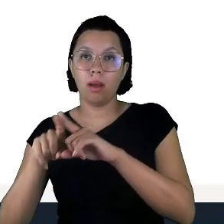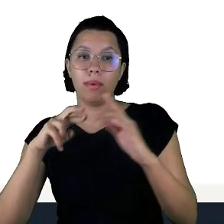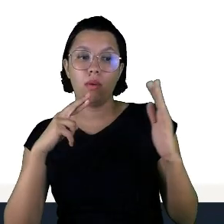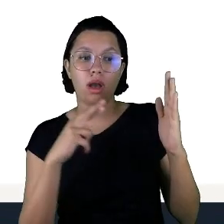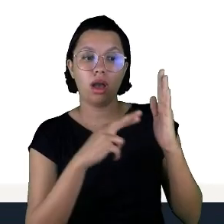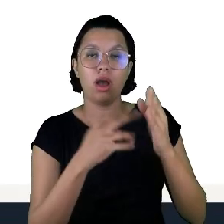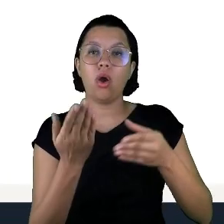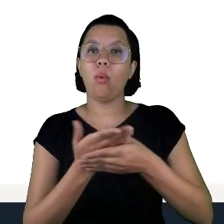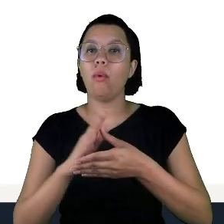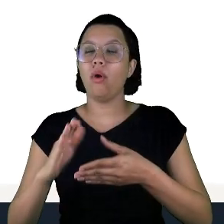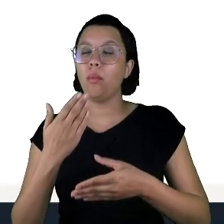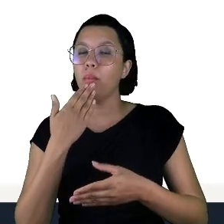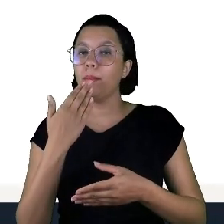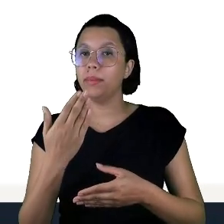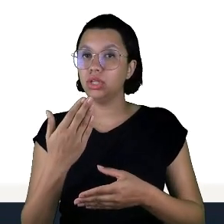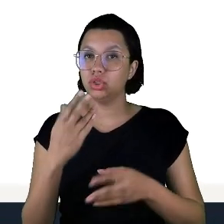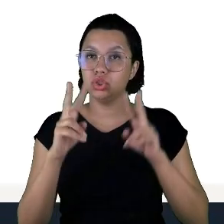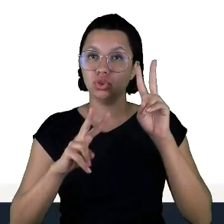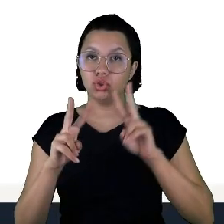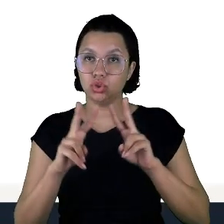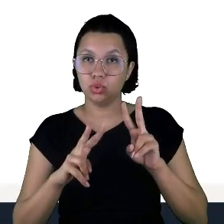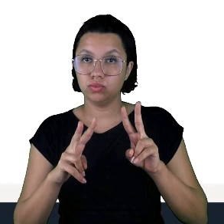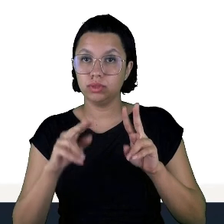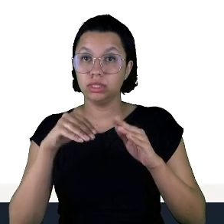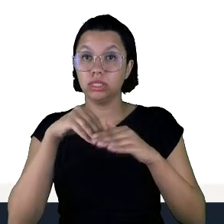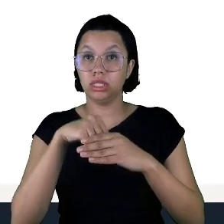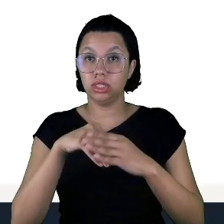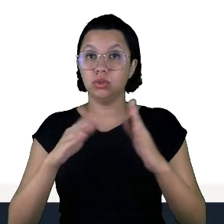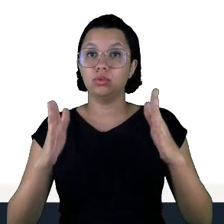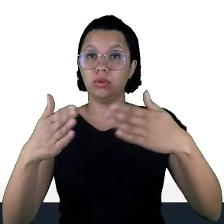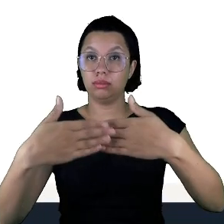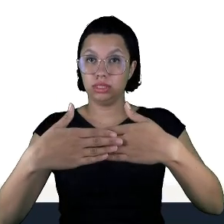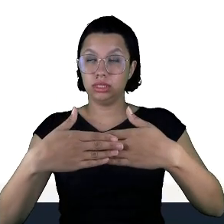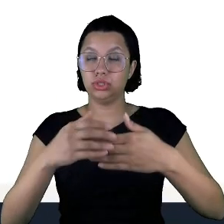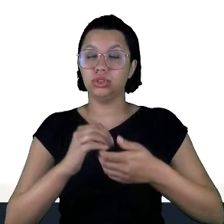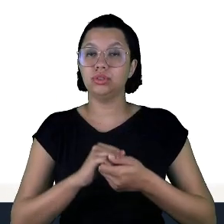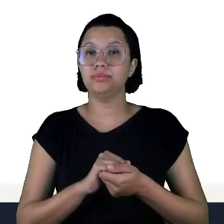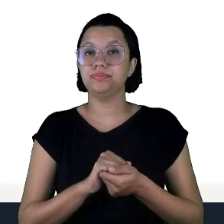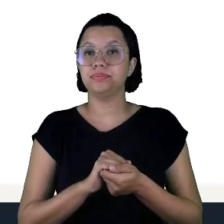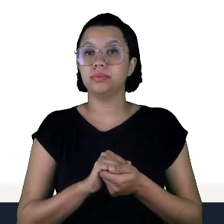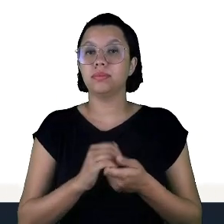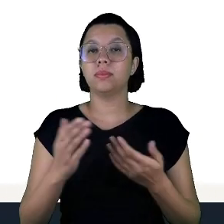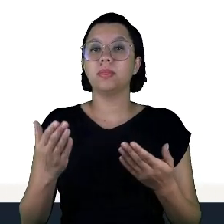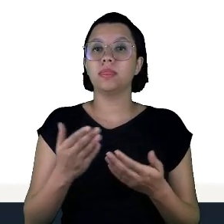acordo com o relator do processo, pedido de vista no gabinete.